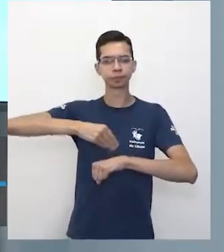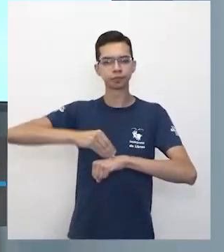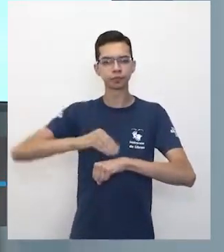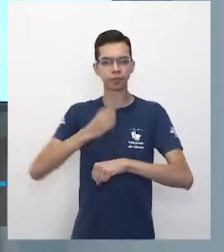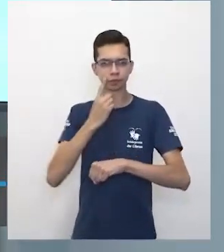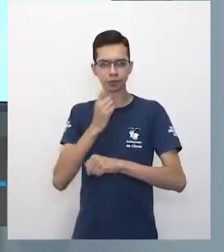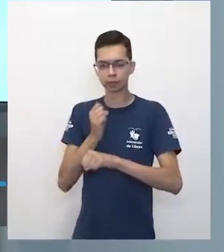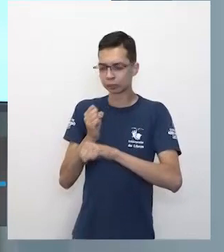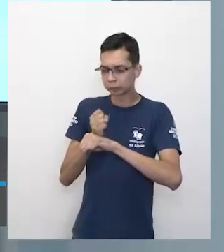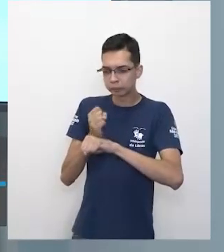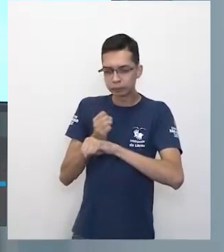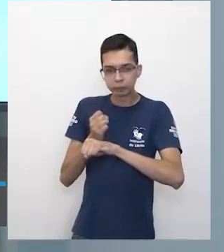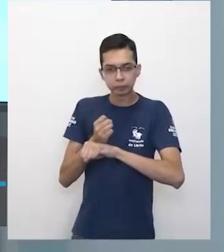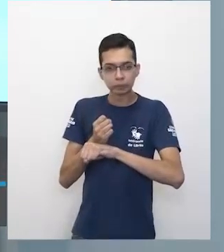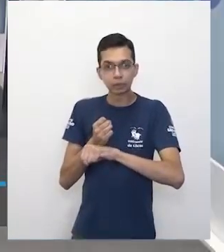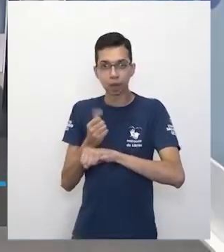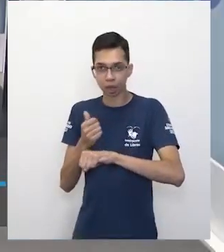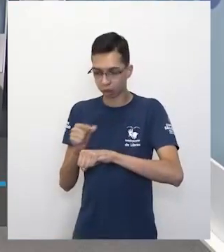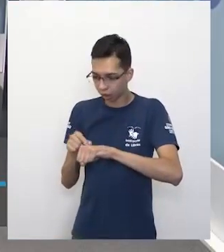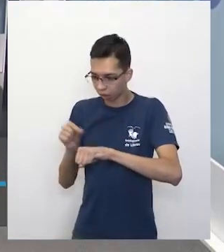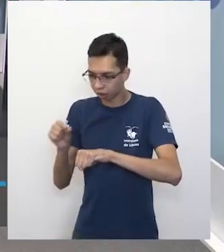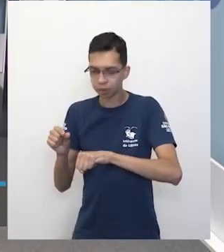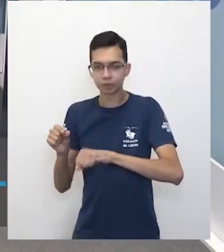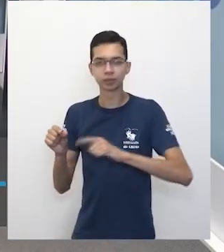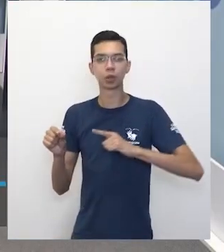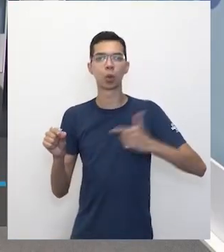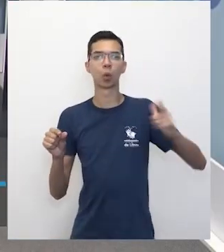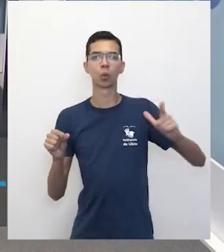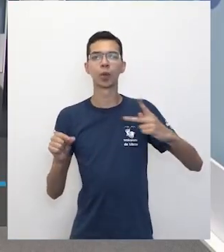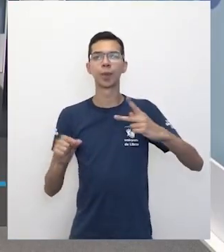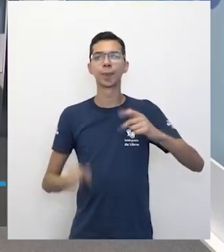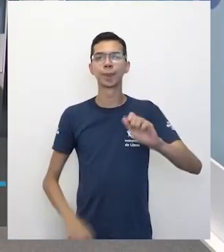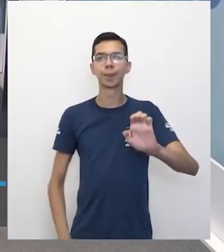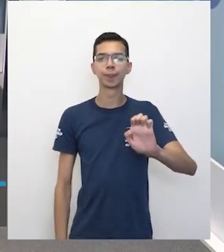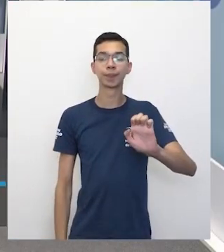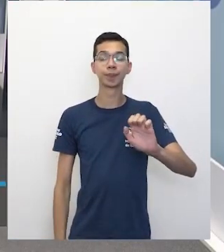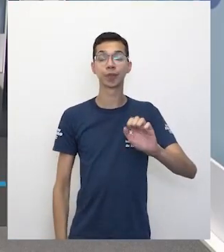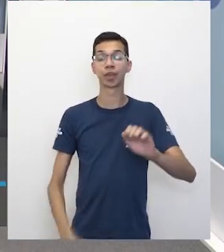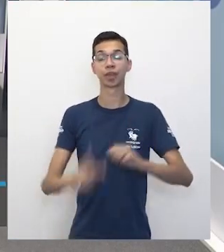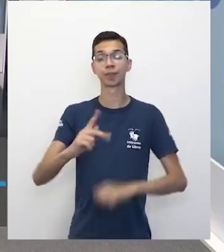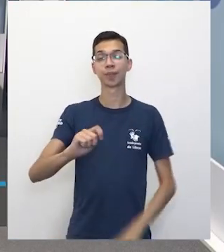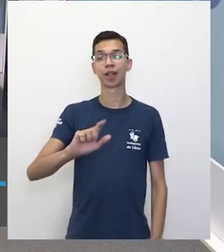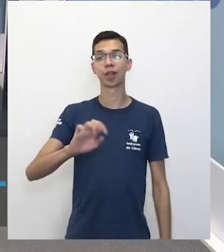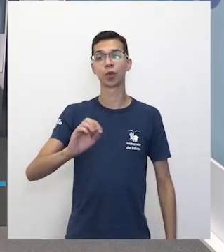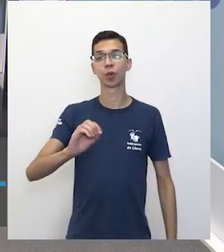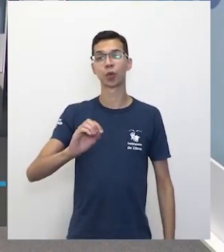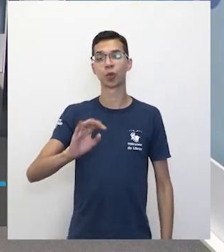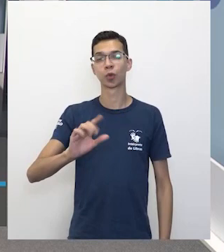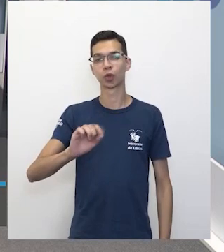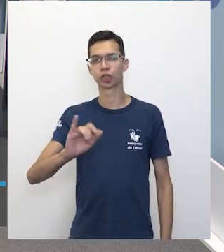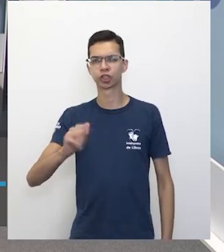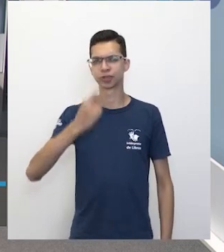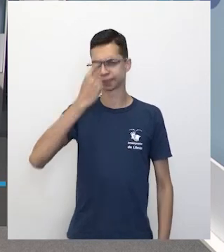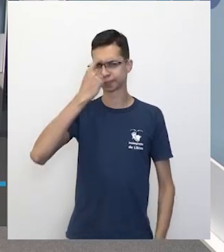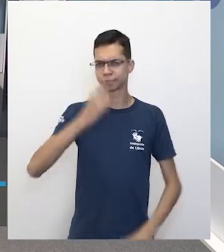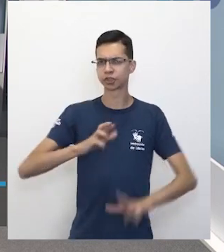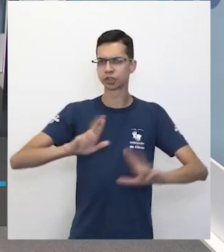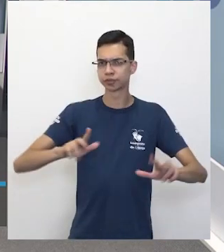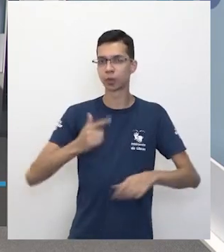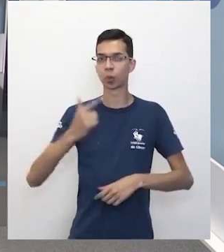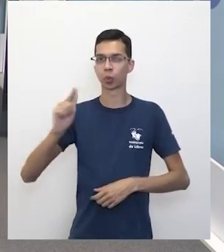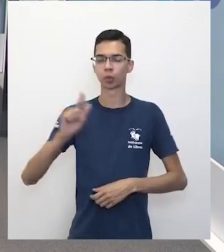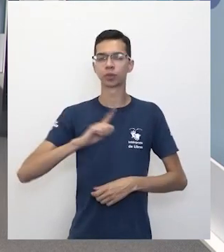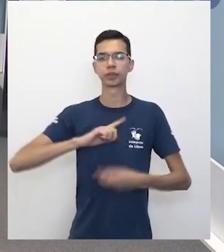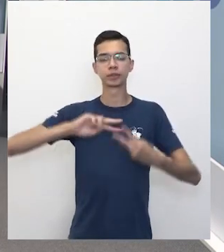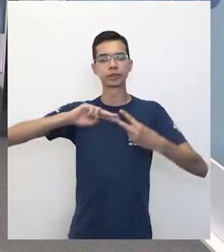assim, isso aqui, ó. Aí vem a paleontologia, encontra, olha isso aqui. Aí vem a filogenética e fala, ó, é isso aqui. Aí